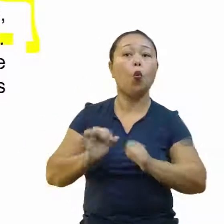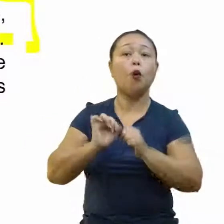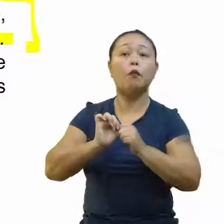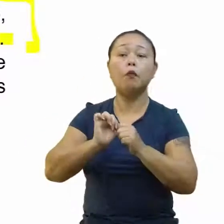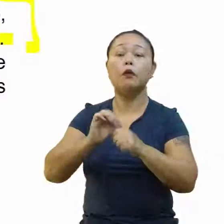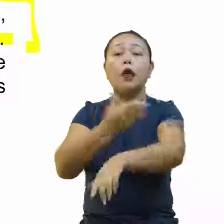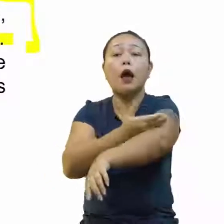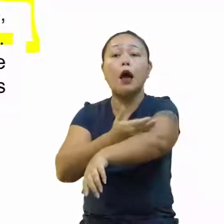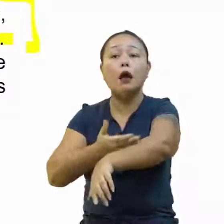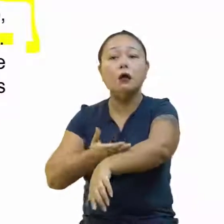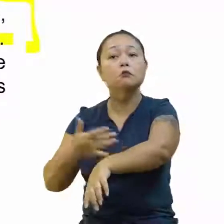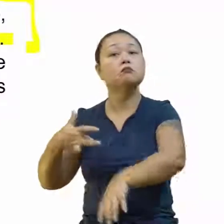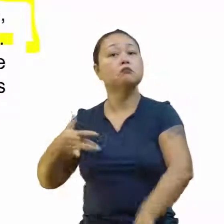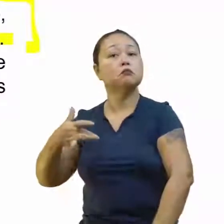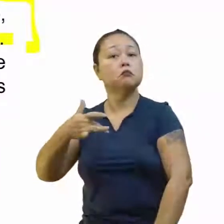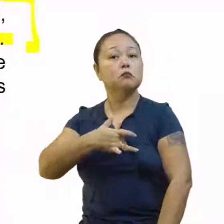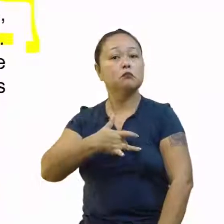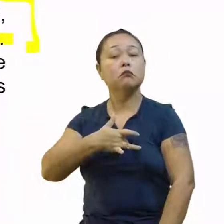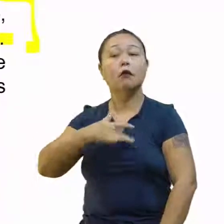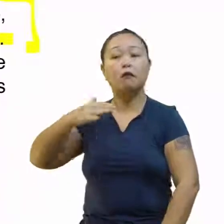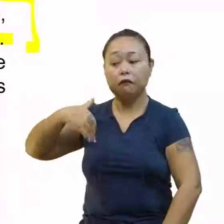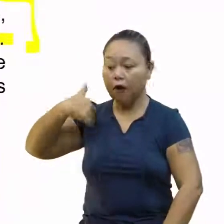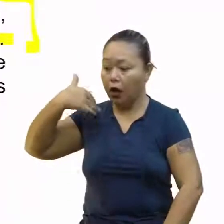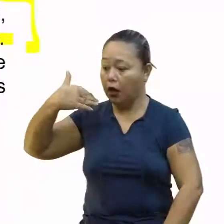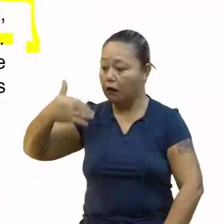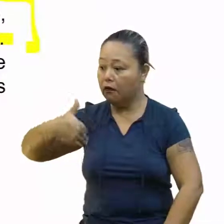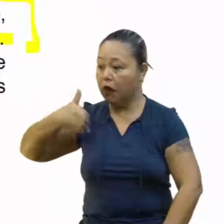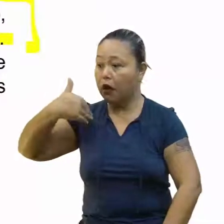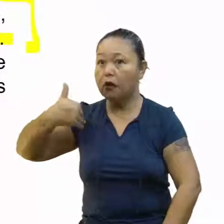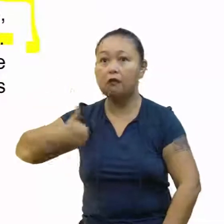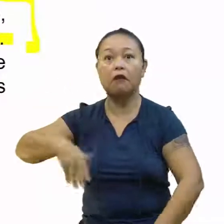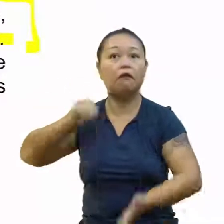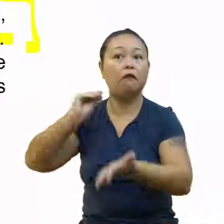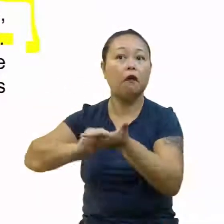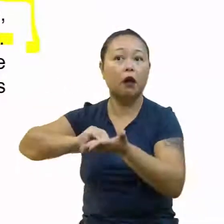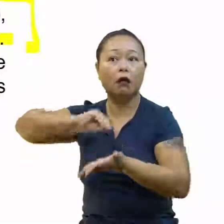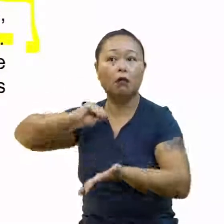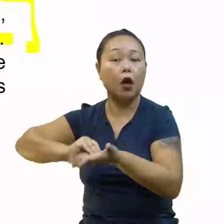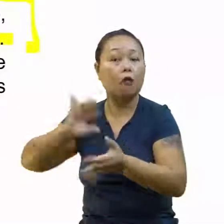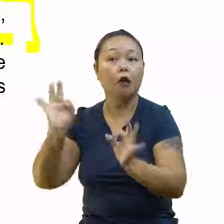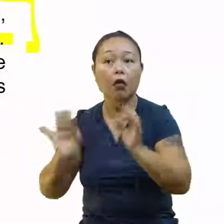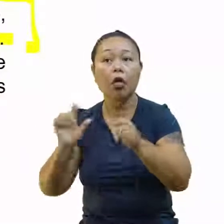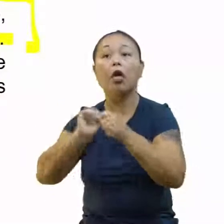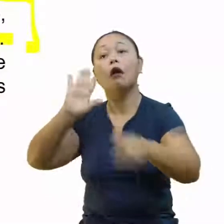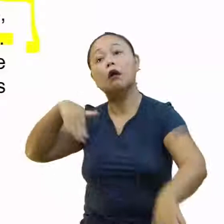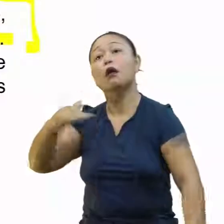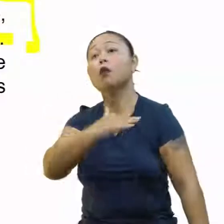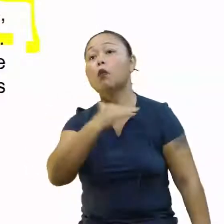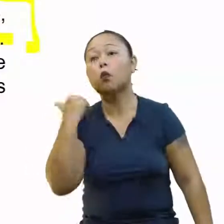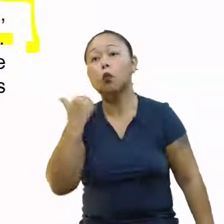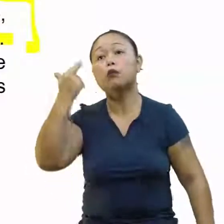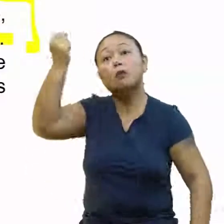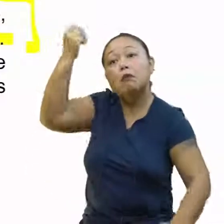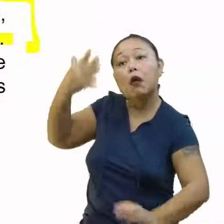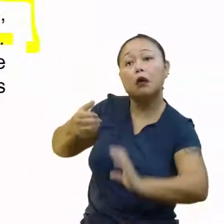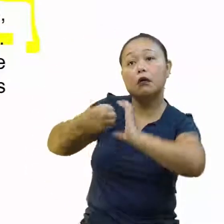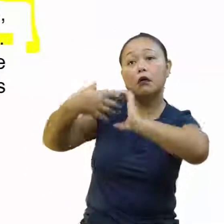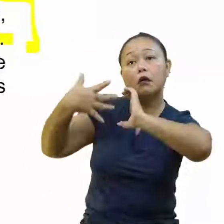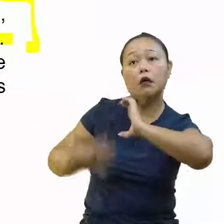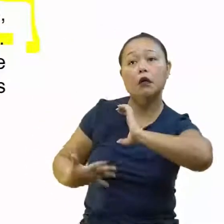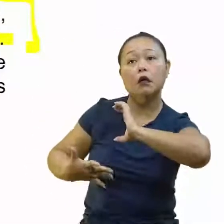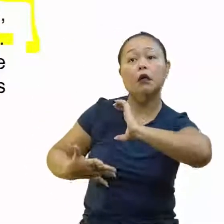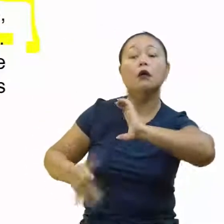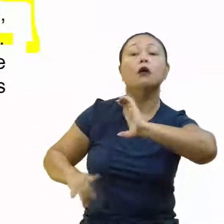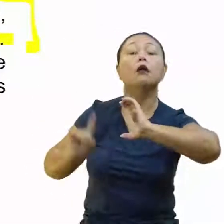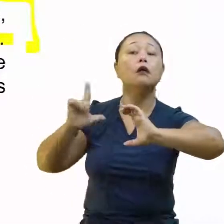pode levar à morte. Então, mediante essas características, que aí a gente vem aqui comigo para a gente